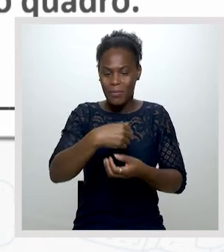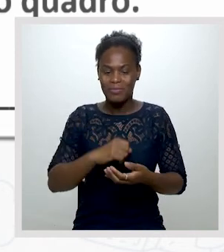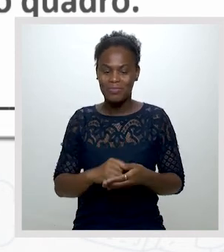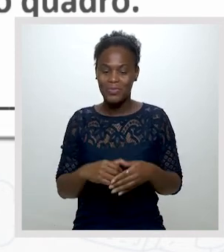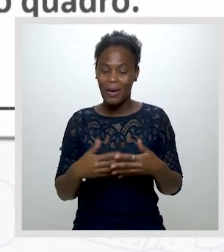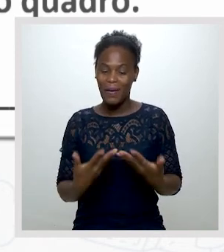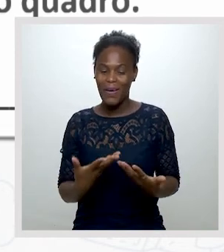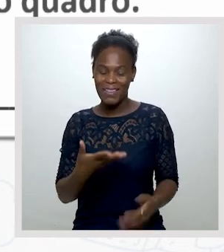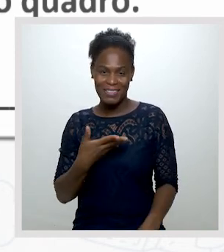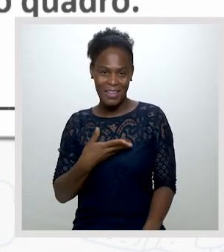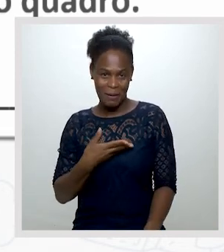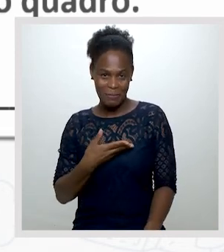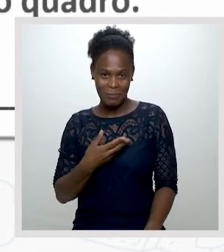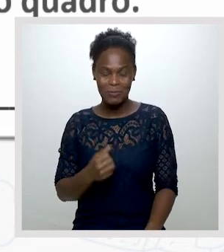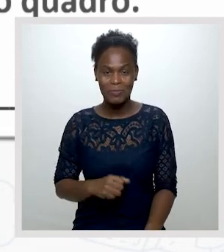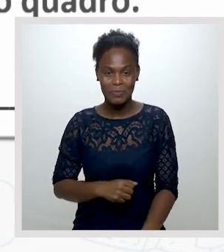O sólido D